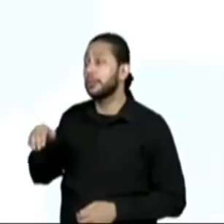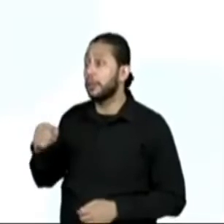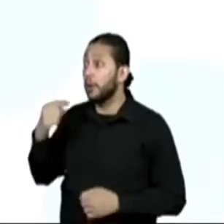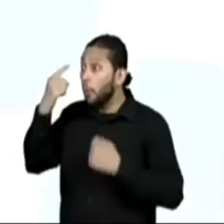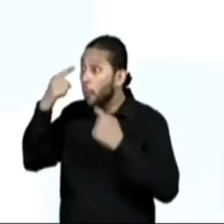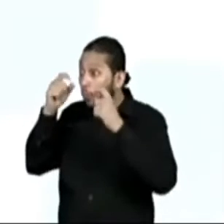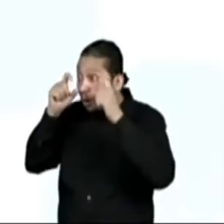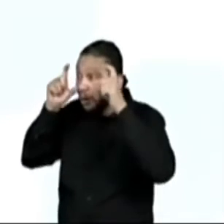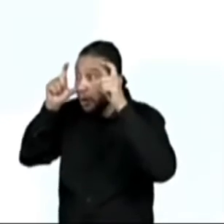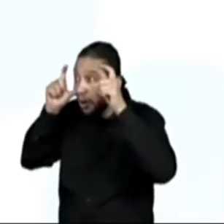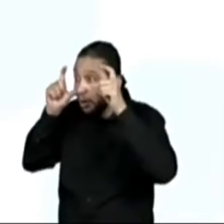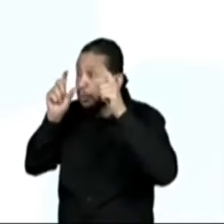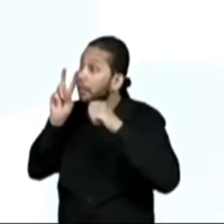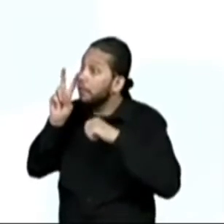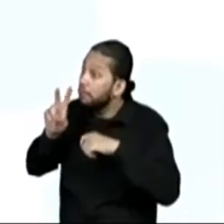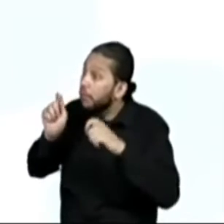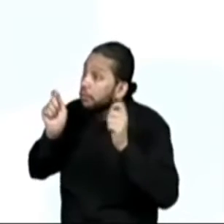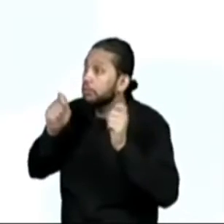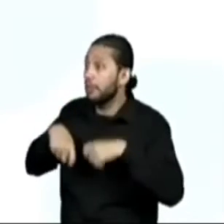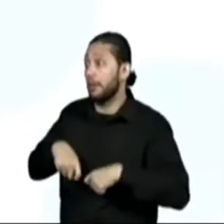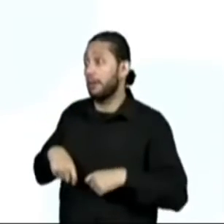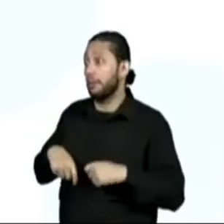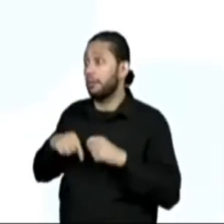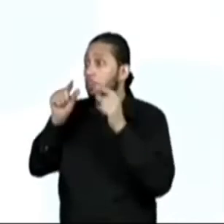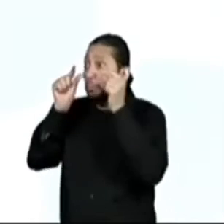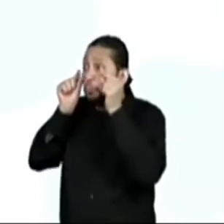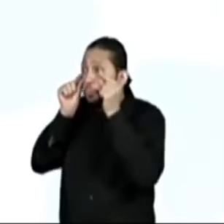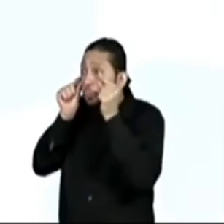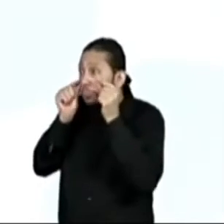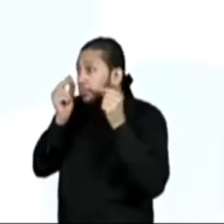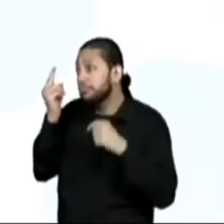É para te ver melhor, minha netinha.